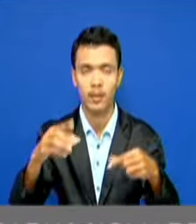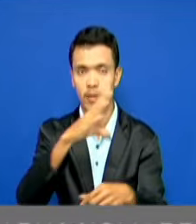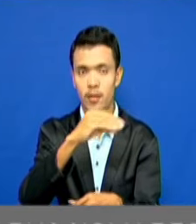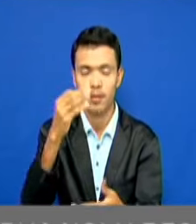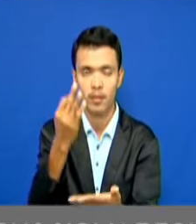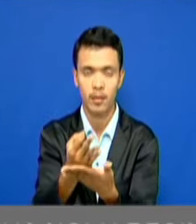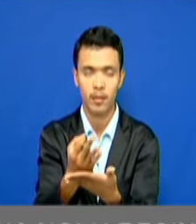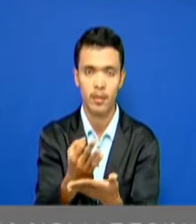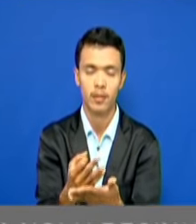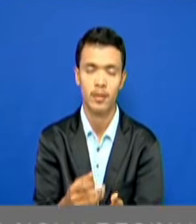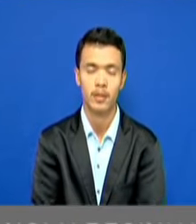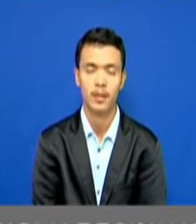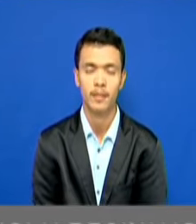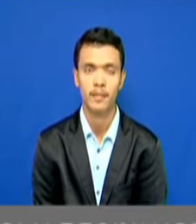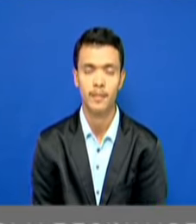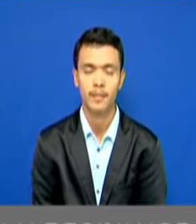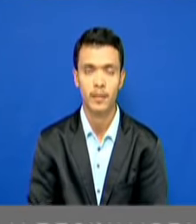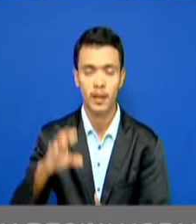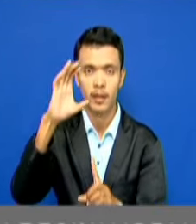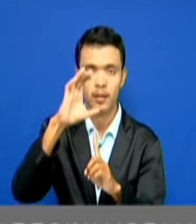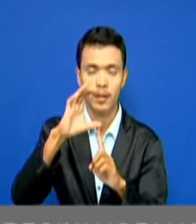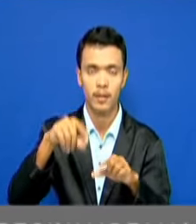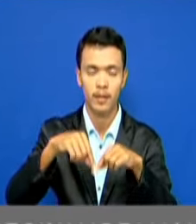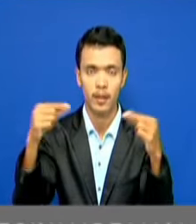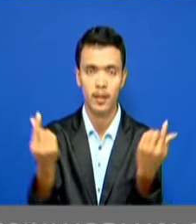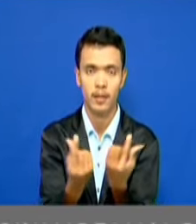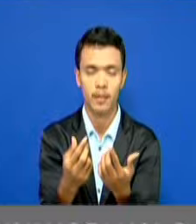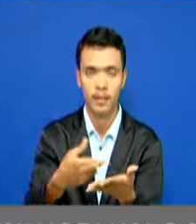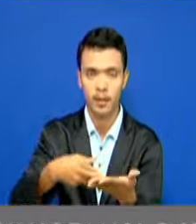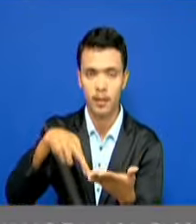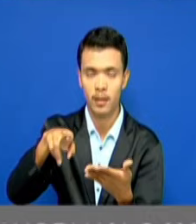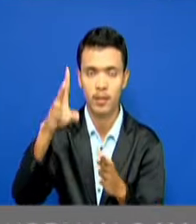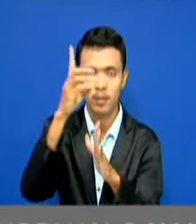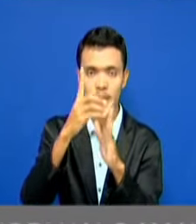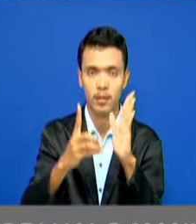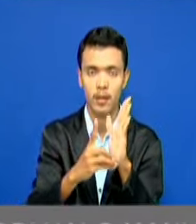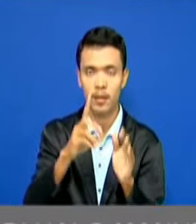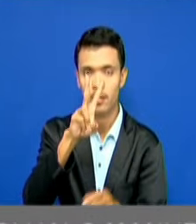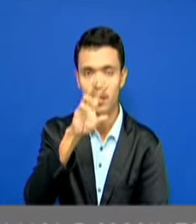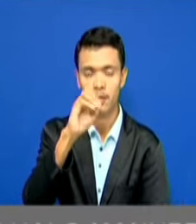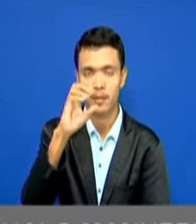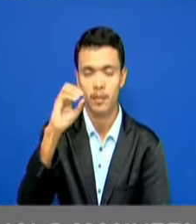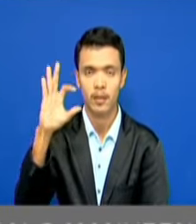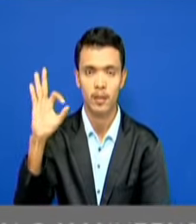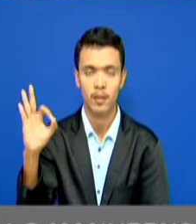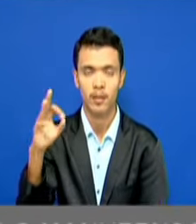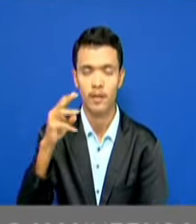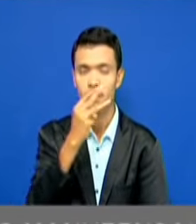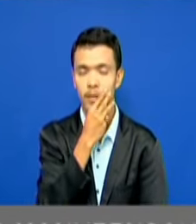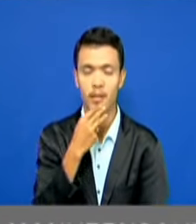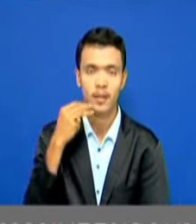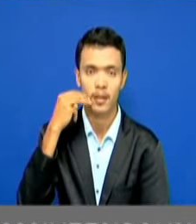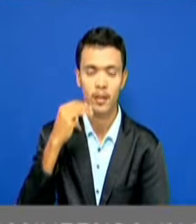pensão. E a Sorin Seluk, chefe equipa validação dados Rio Ruacia. Frente Diplomática, Marie